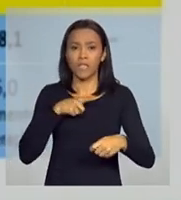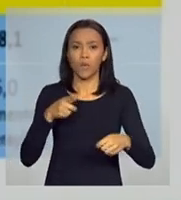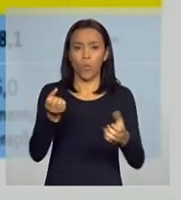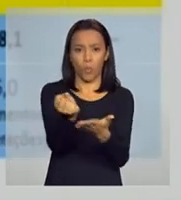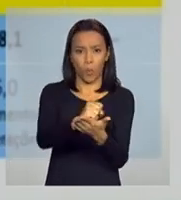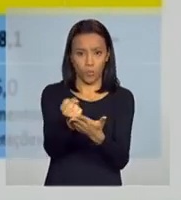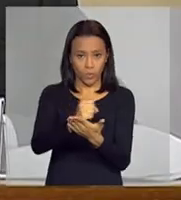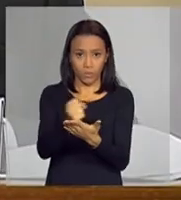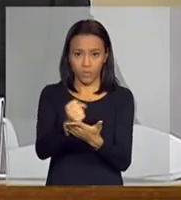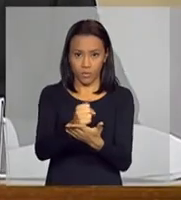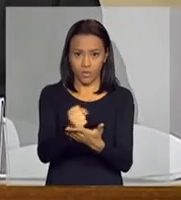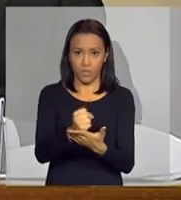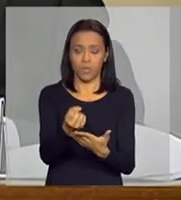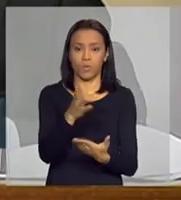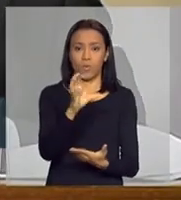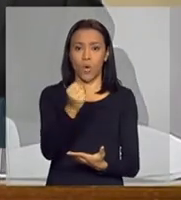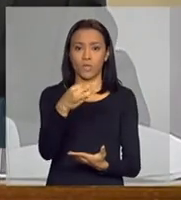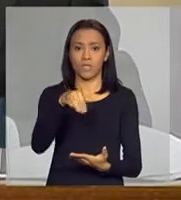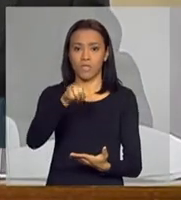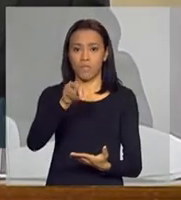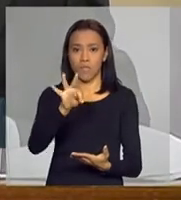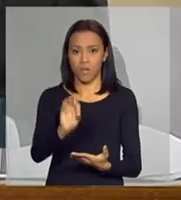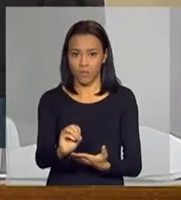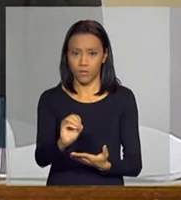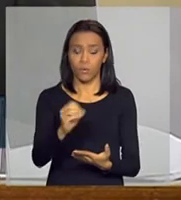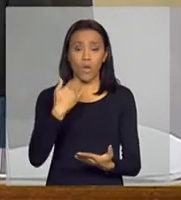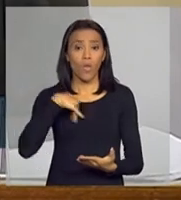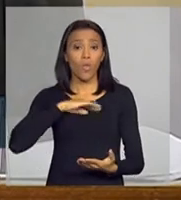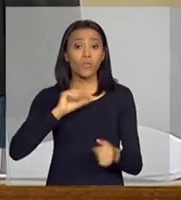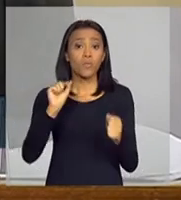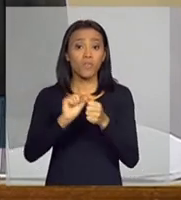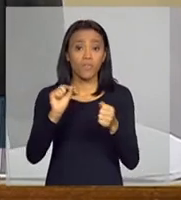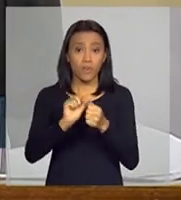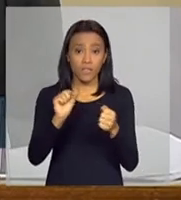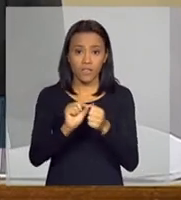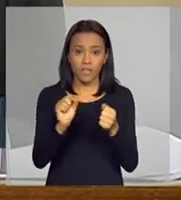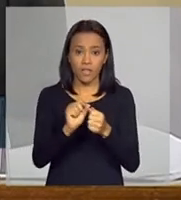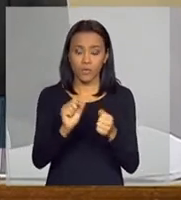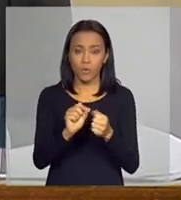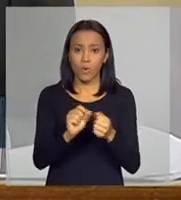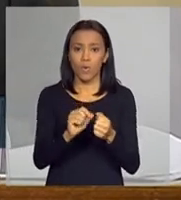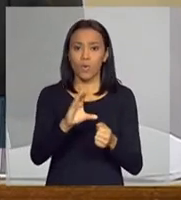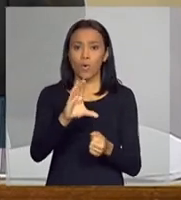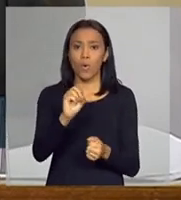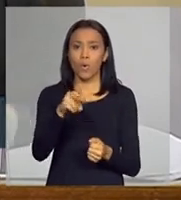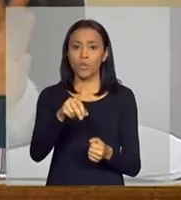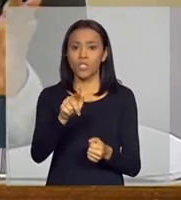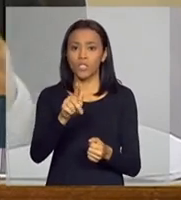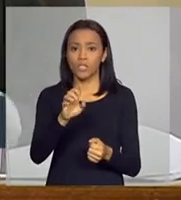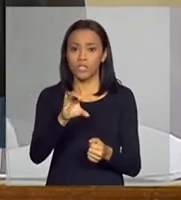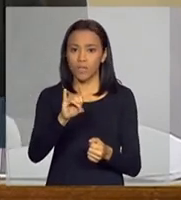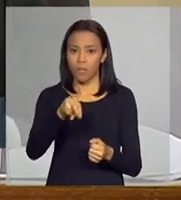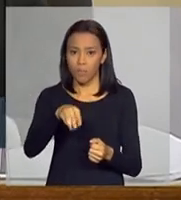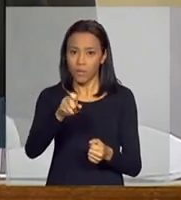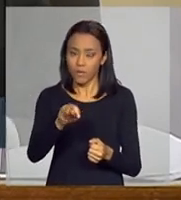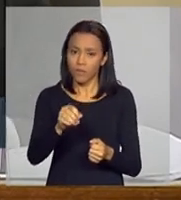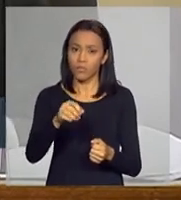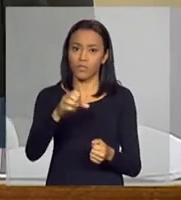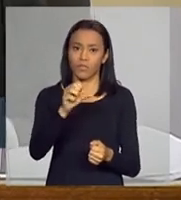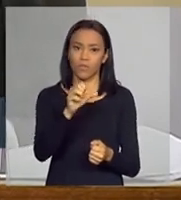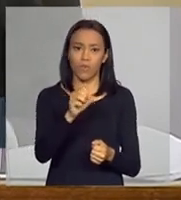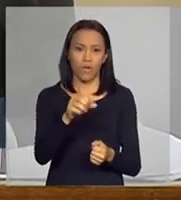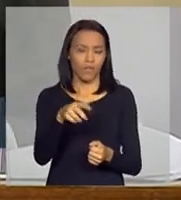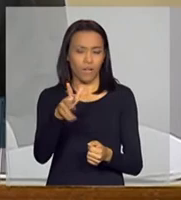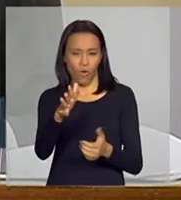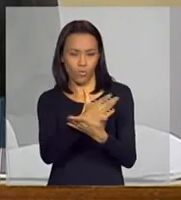orçamentário nós estamos fazendo um contingenciamento de 28 bilhões é vocês quase acertaram aí